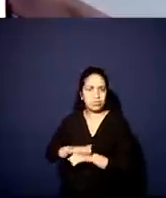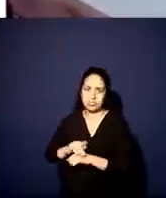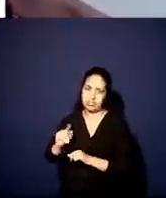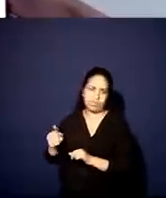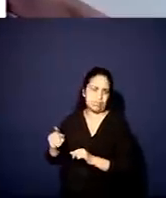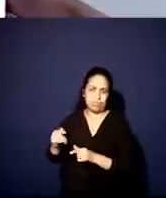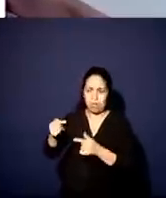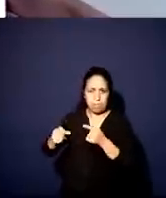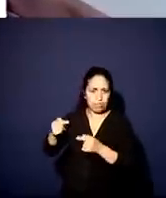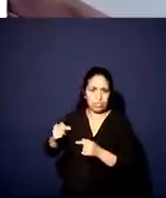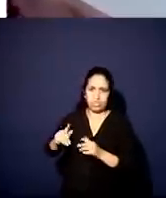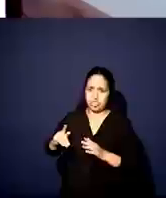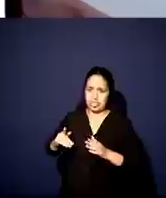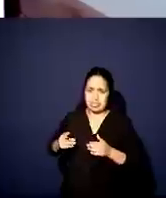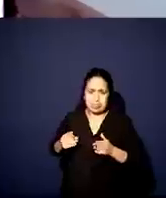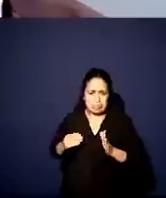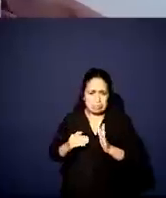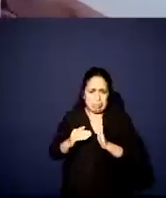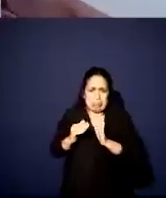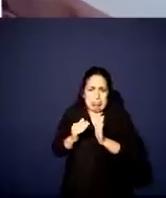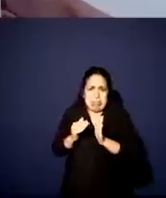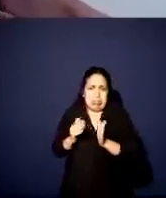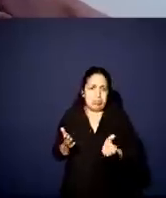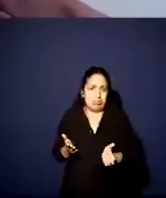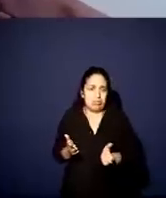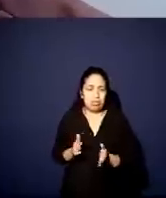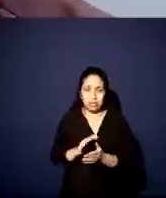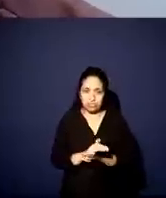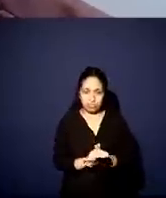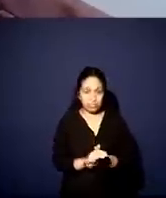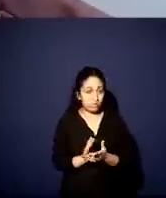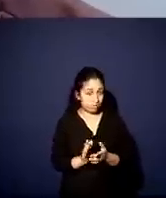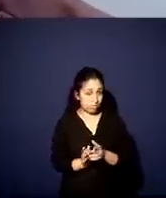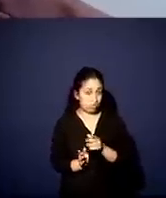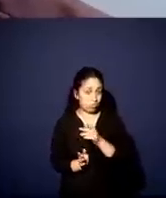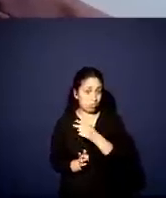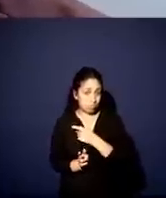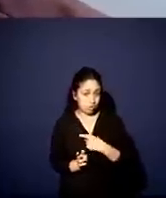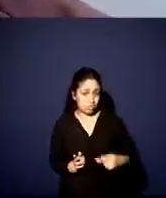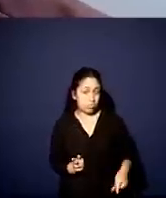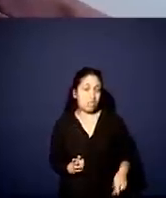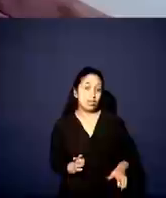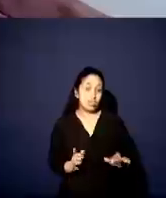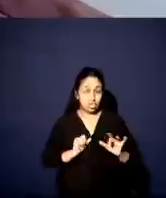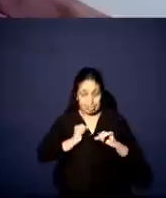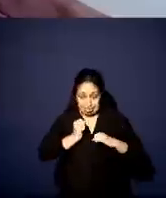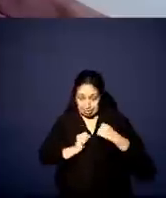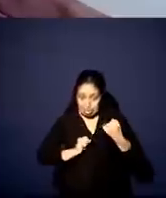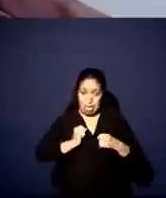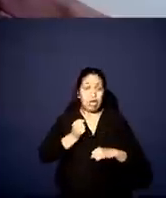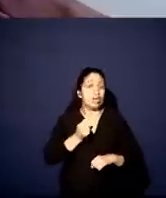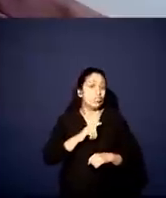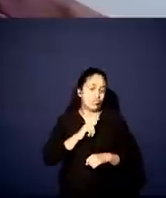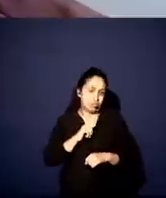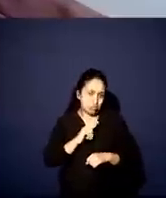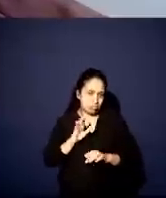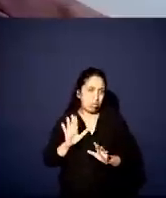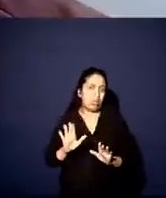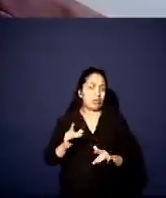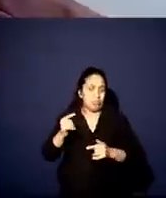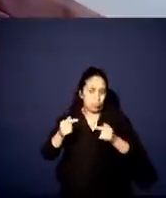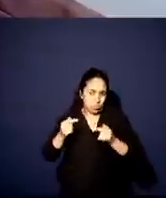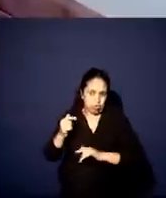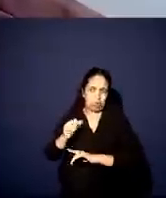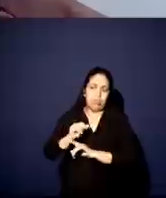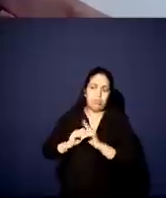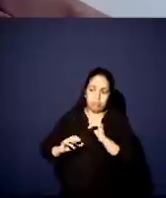tão restritiva, né? O presidente, com razão, tem as suas ansiedades políticas, né, e sociais,